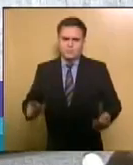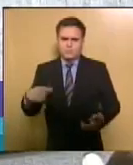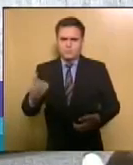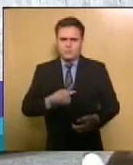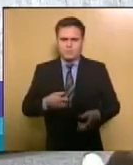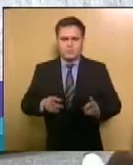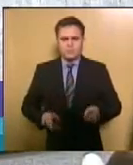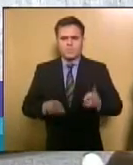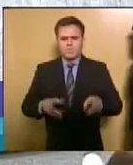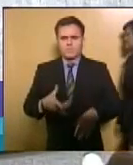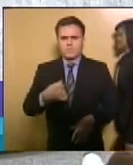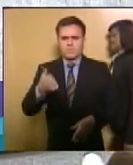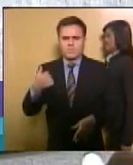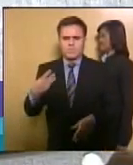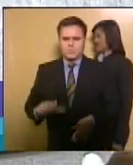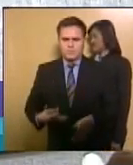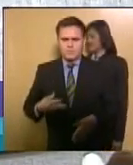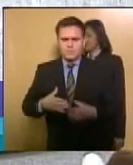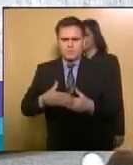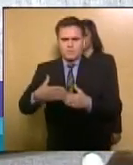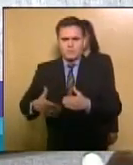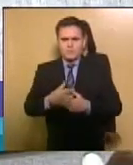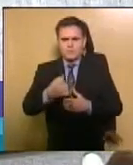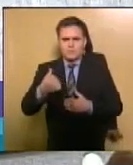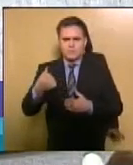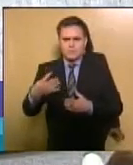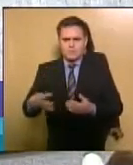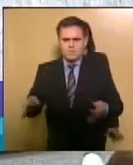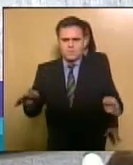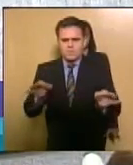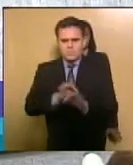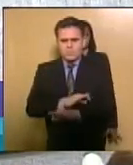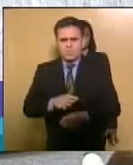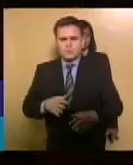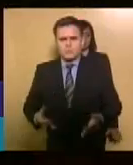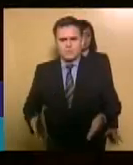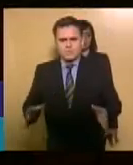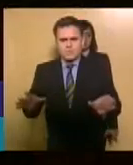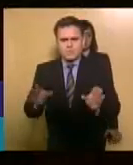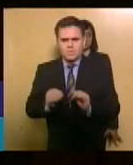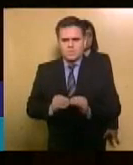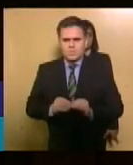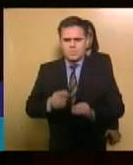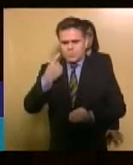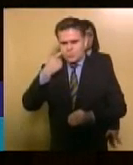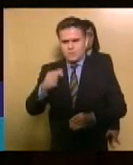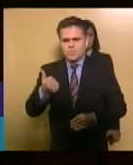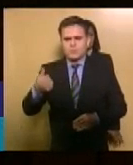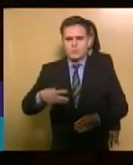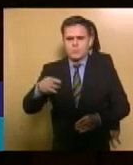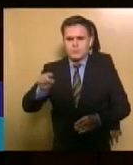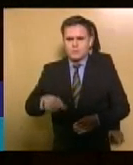2013 não é isso meninas para 2014 2013 para 2014 ali ó